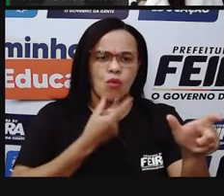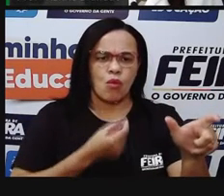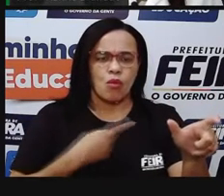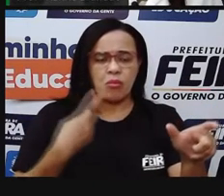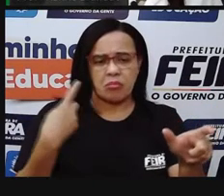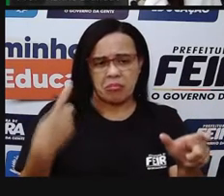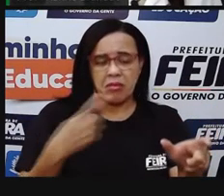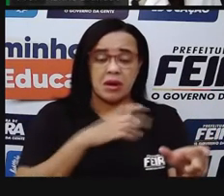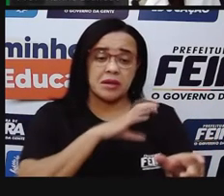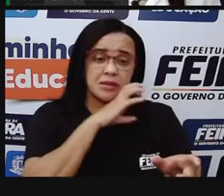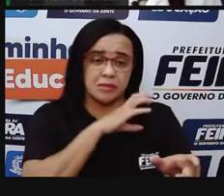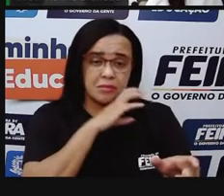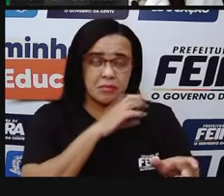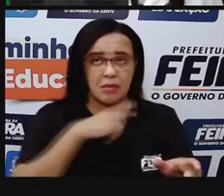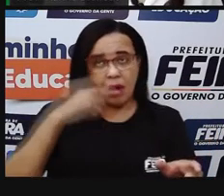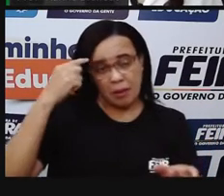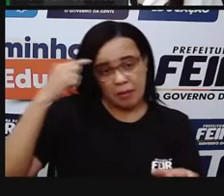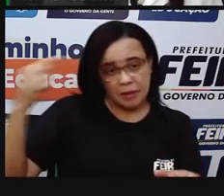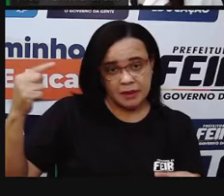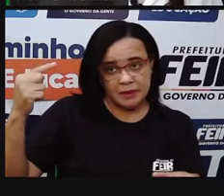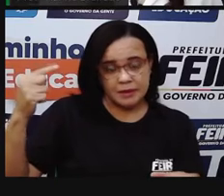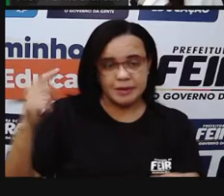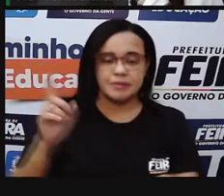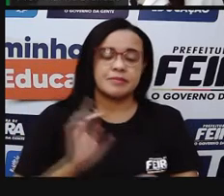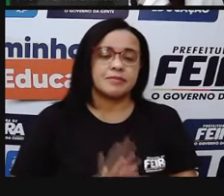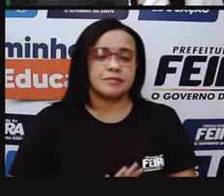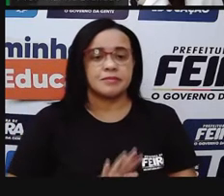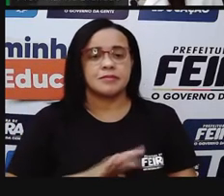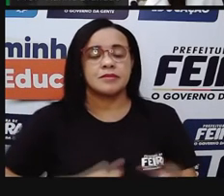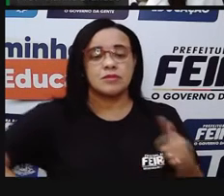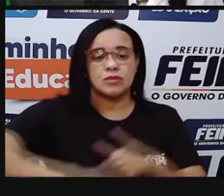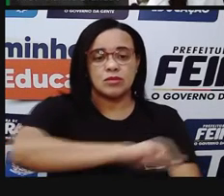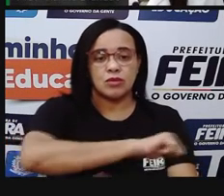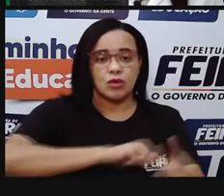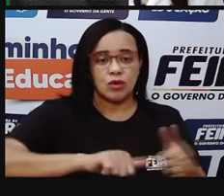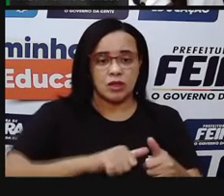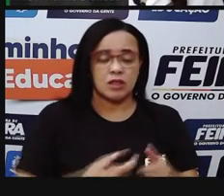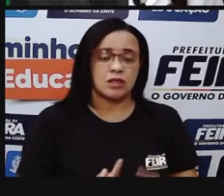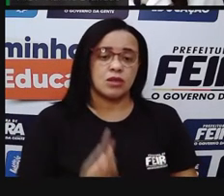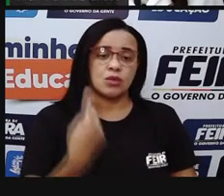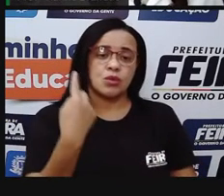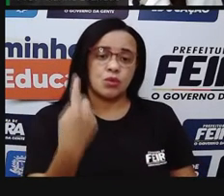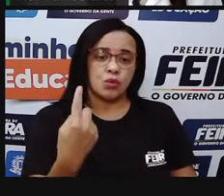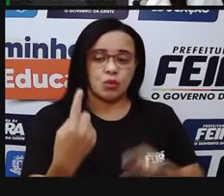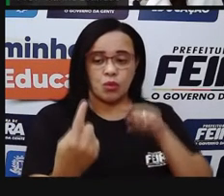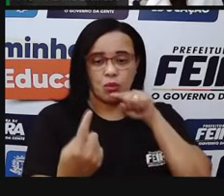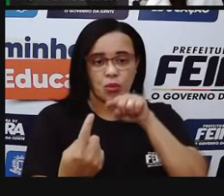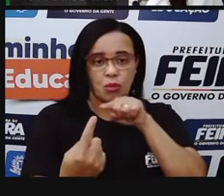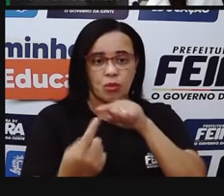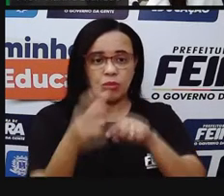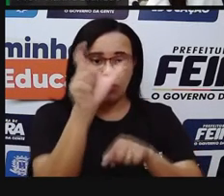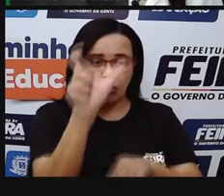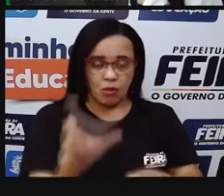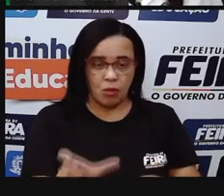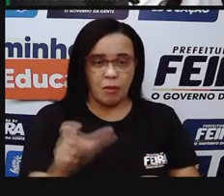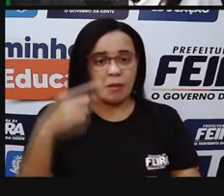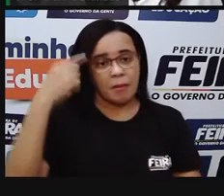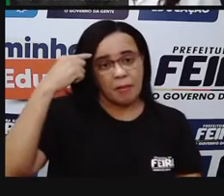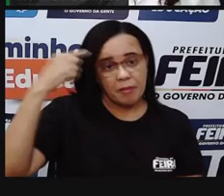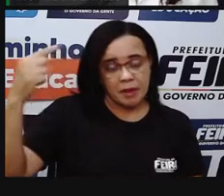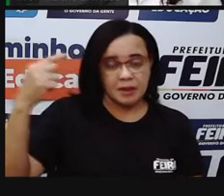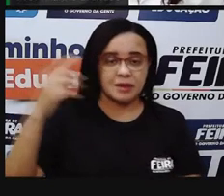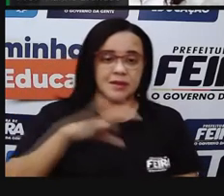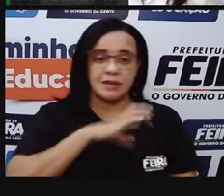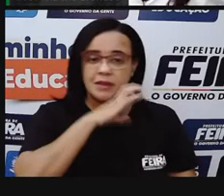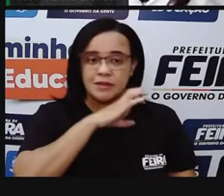que pensa que não é animal. Olha, já é um spoiler aí da nossa aula, né, do tema da nossa aula.